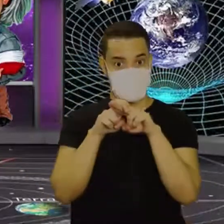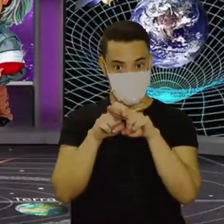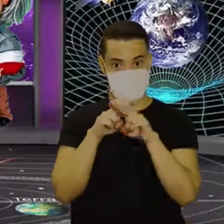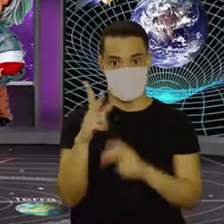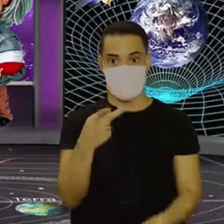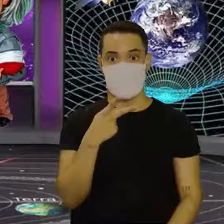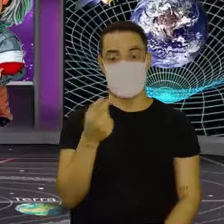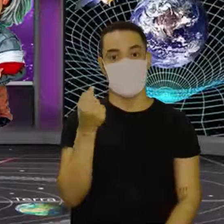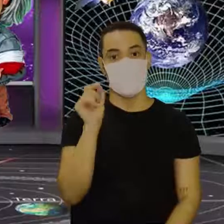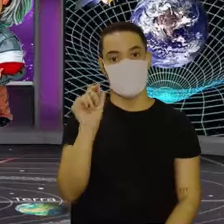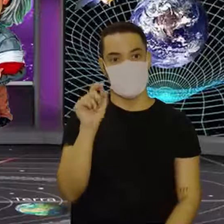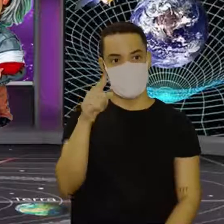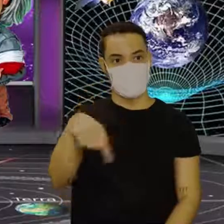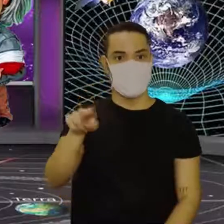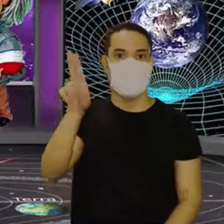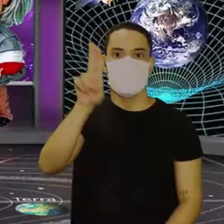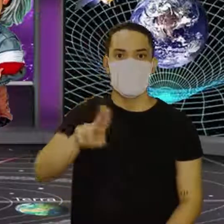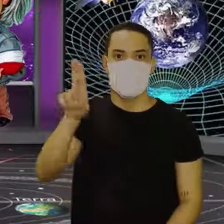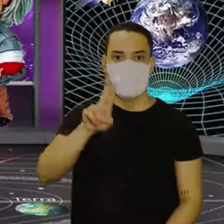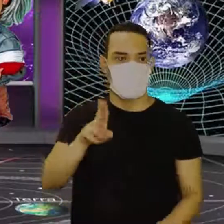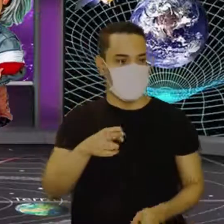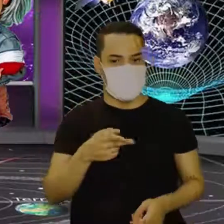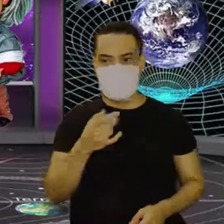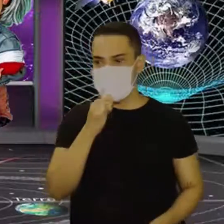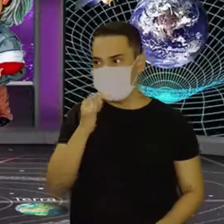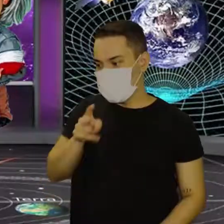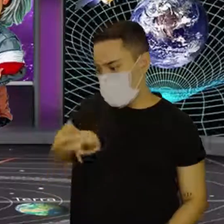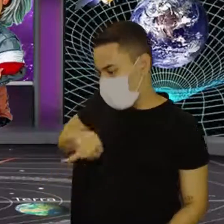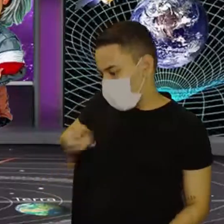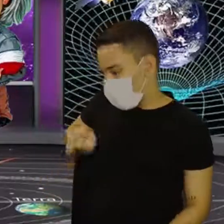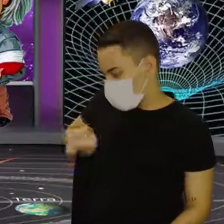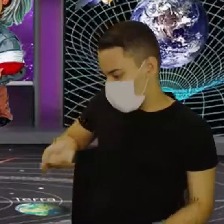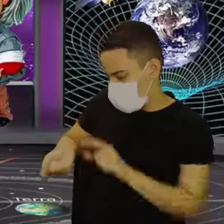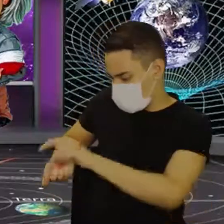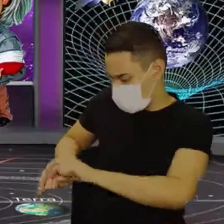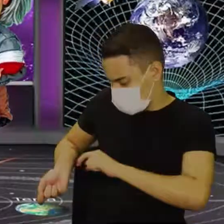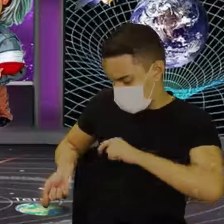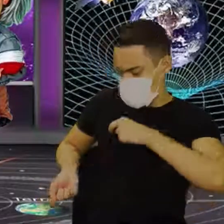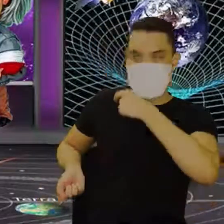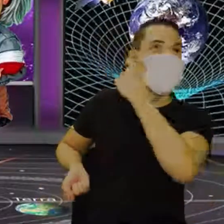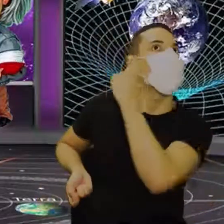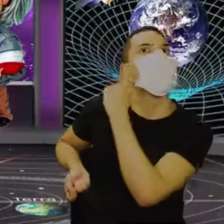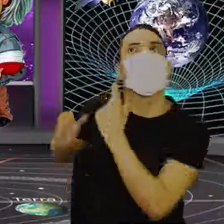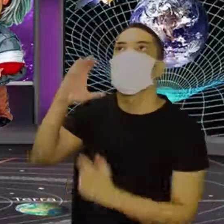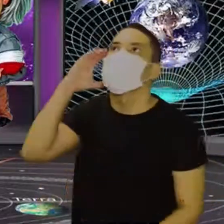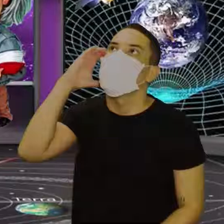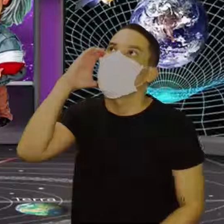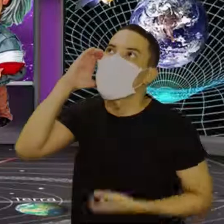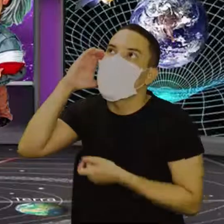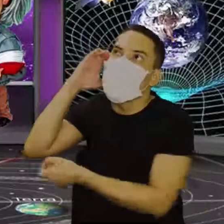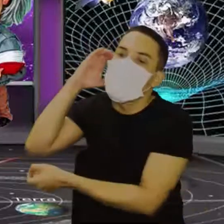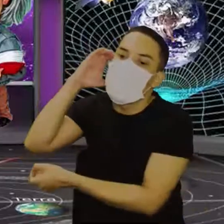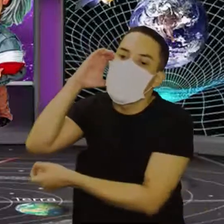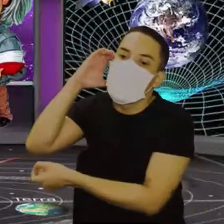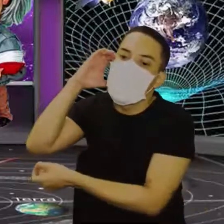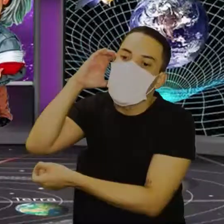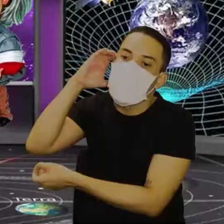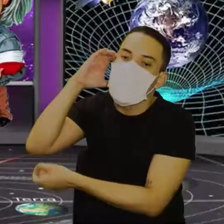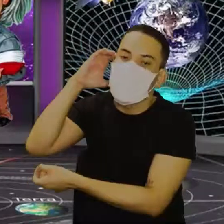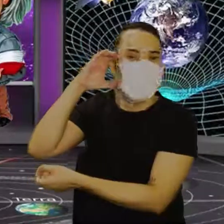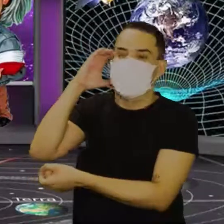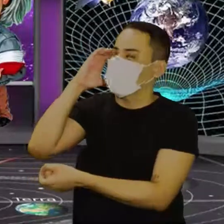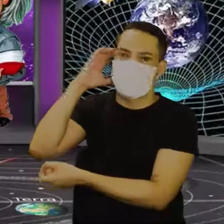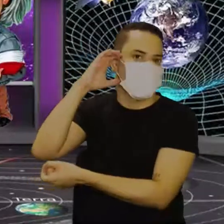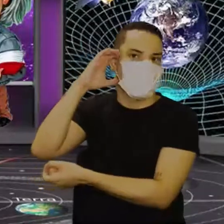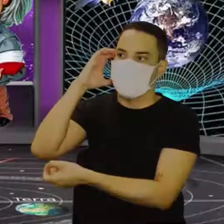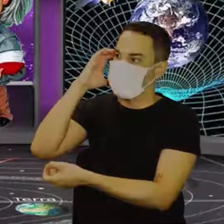você não fique utilizando o celular carregando. Porque ao mesmo tempo que ele está descarregando, carregando e